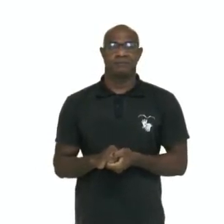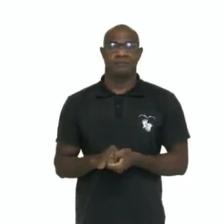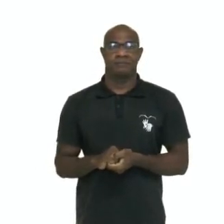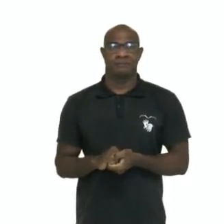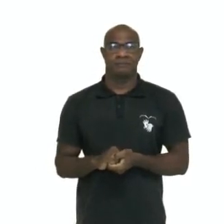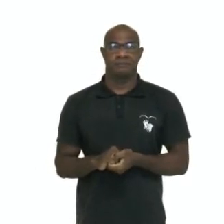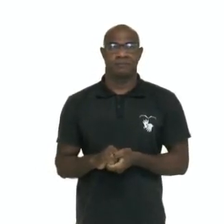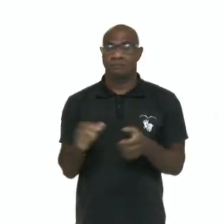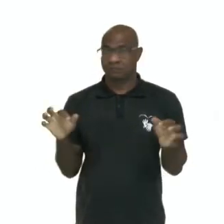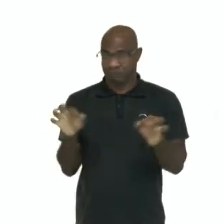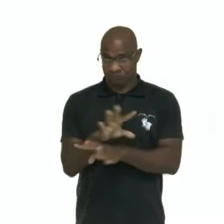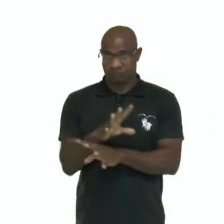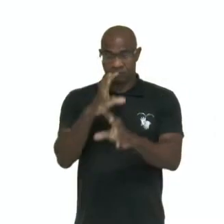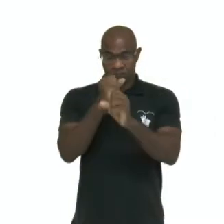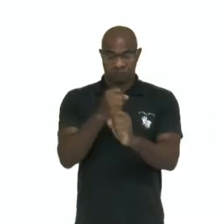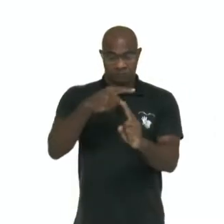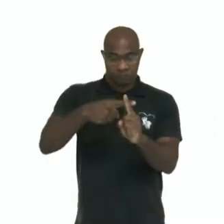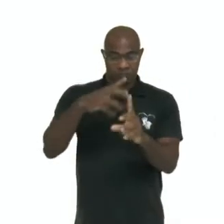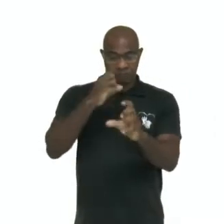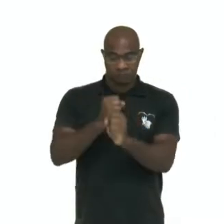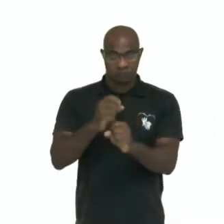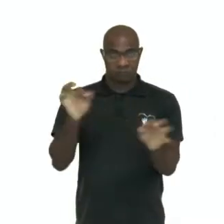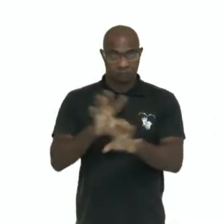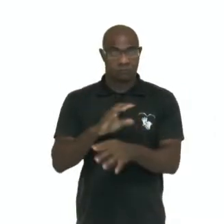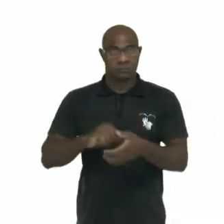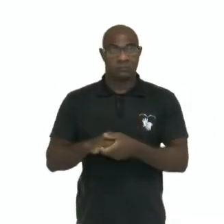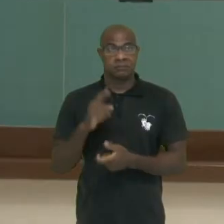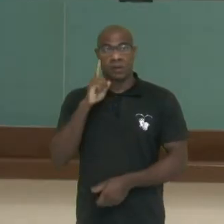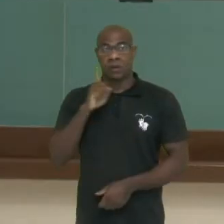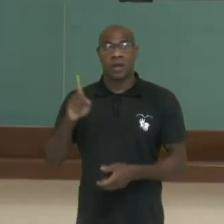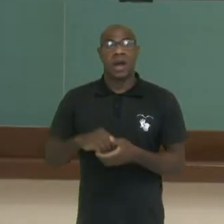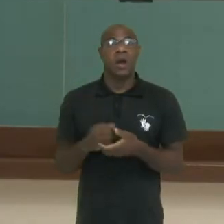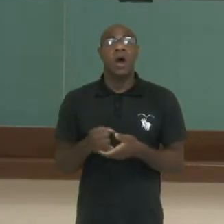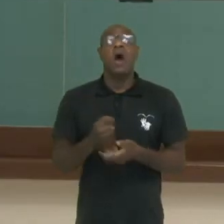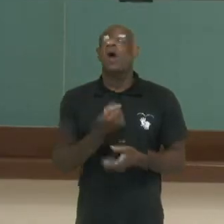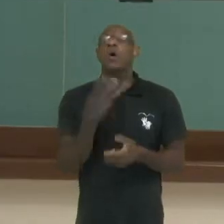aqui, 2 mais 1 é 3. Então, olhando as casinhas